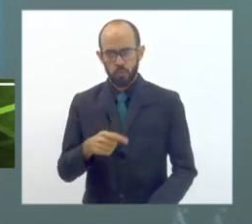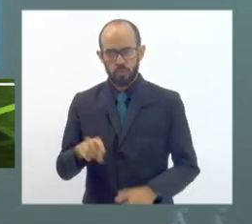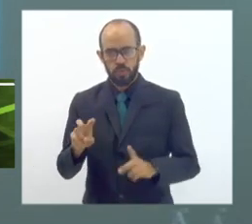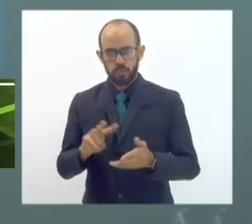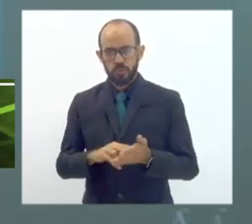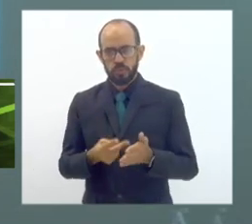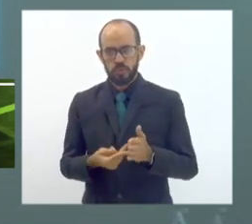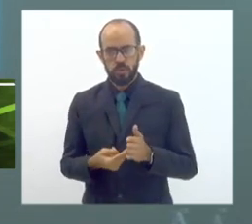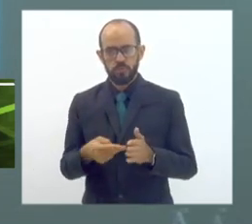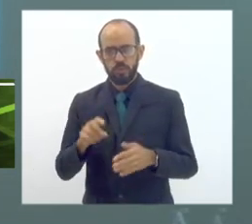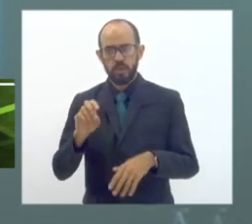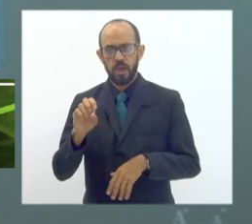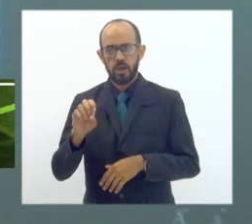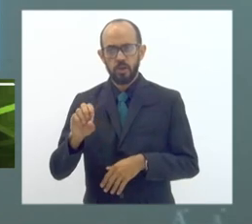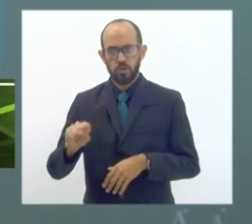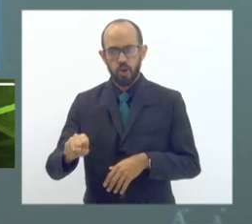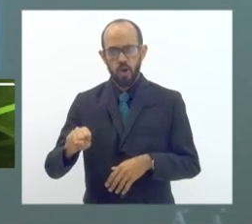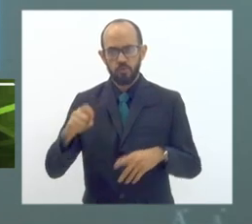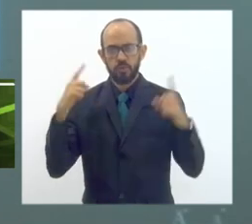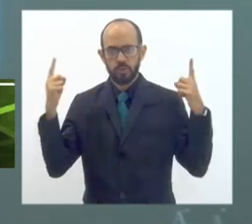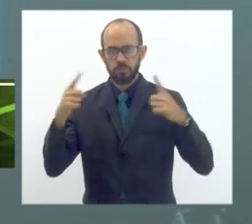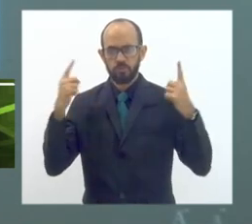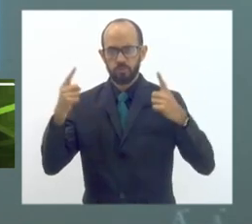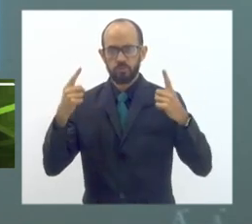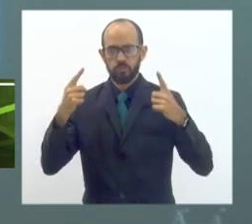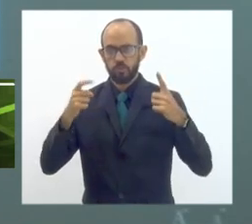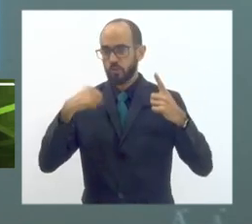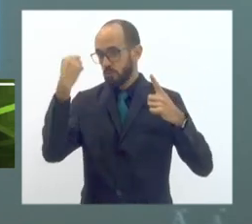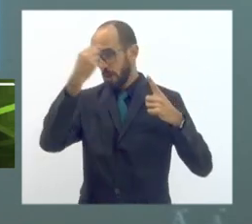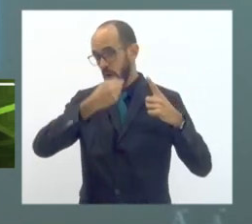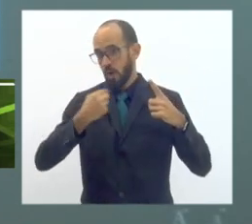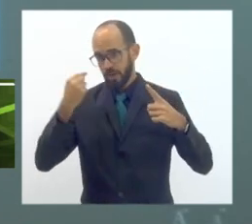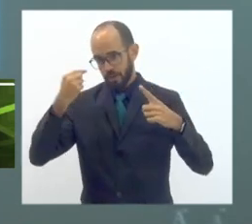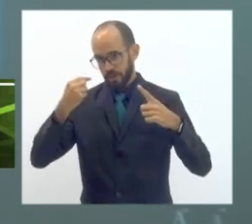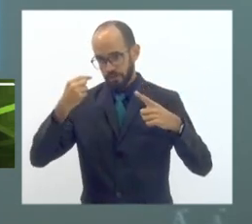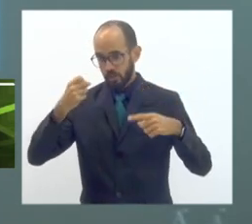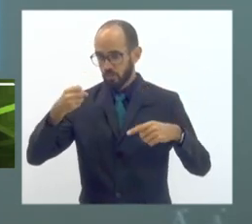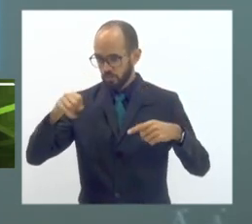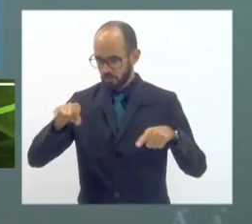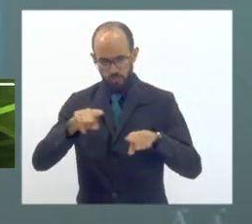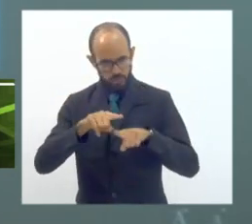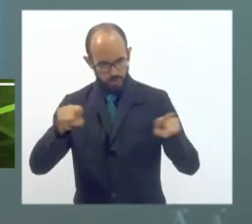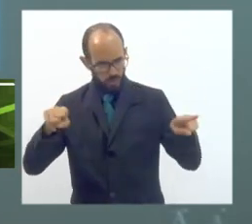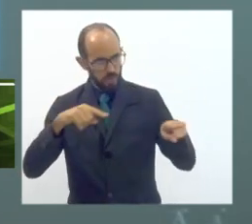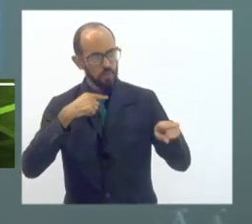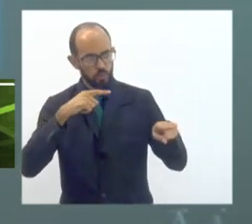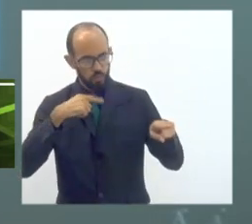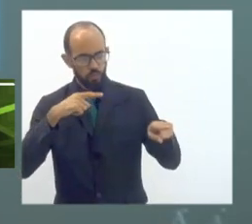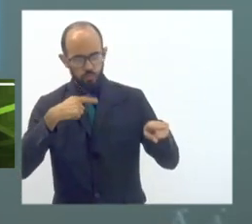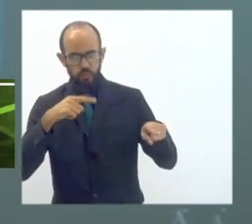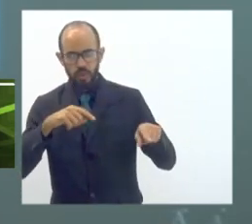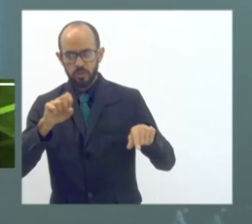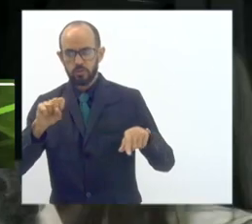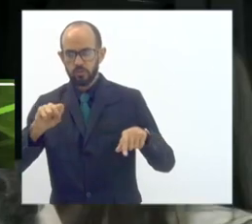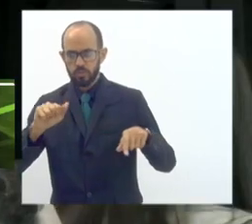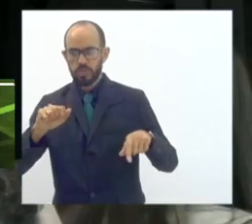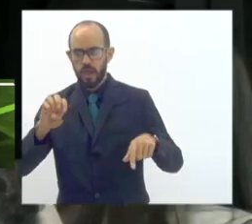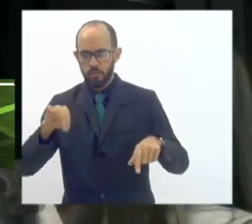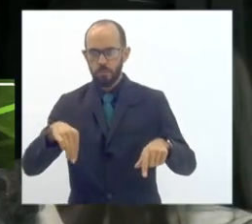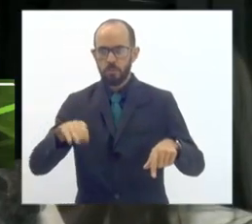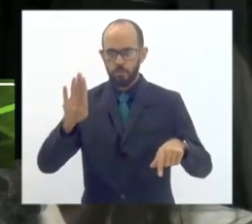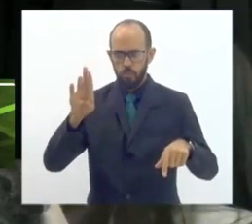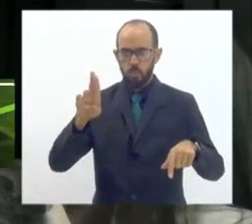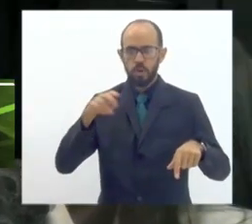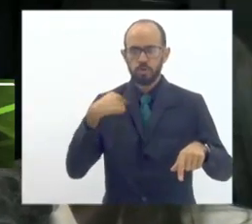de viatura por hora. Então, para quem tem alguma dúvida de implantar SAMU, a gente pode dizer que o SAMU é